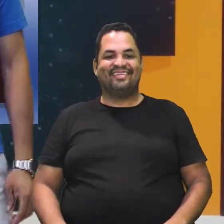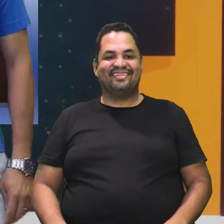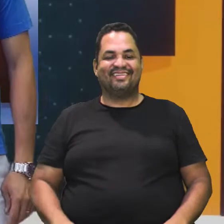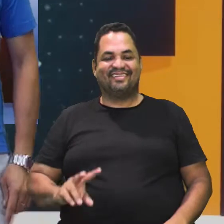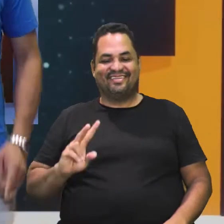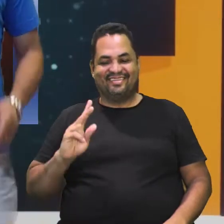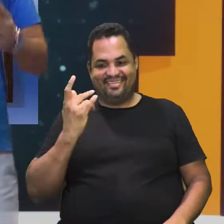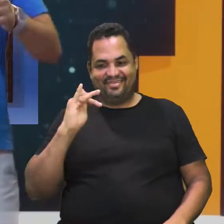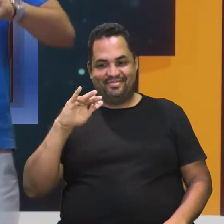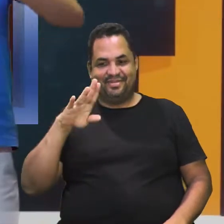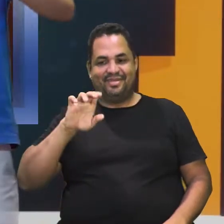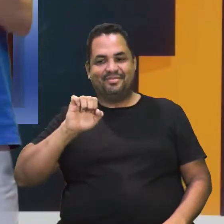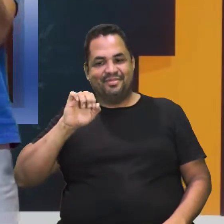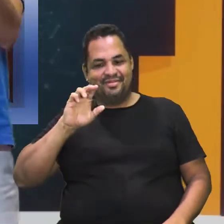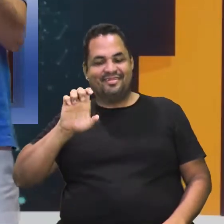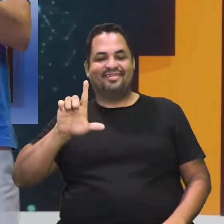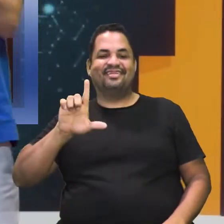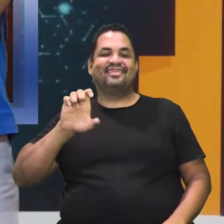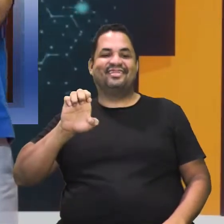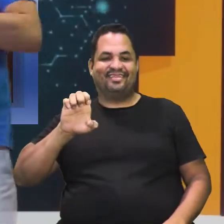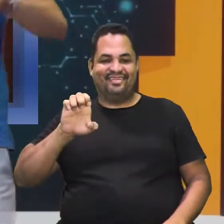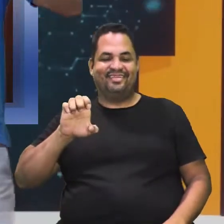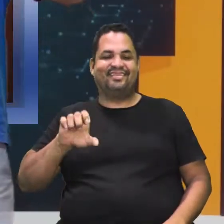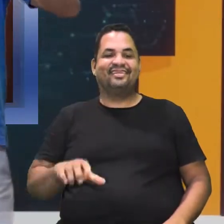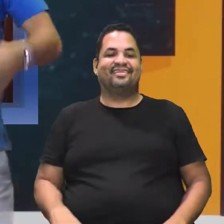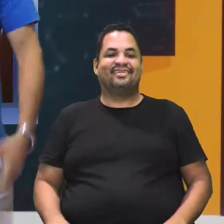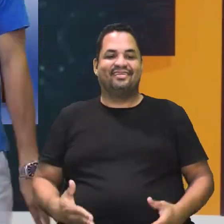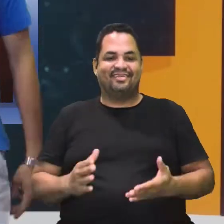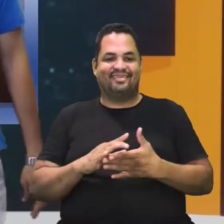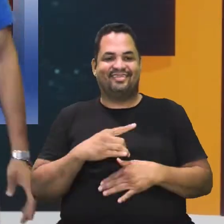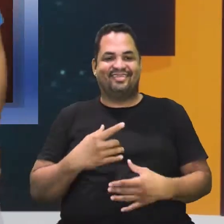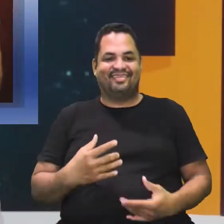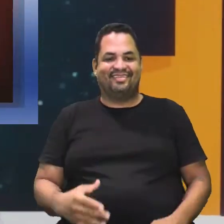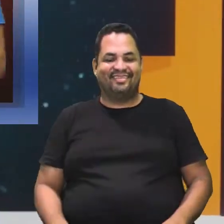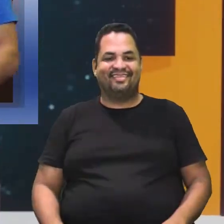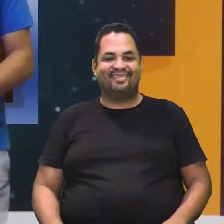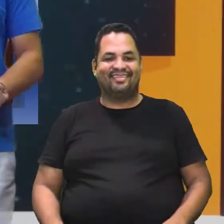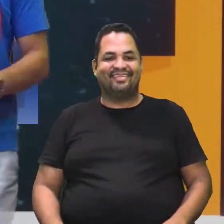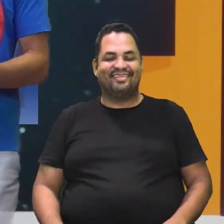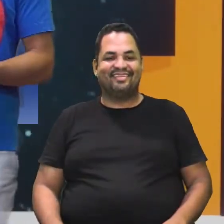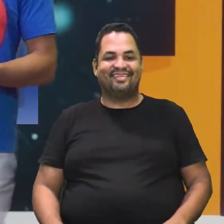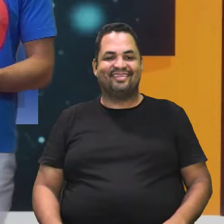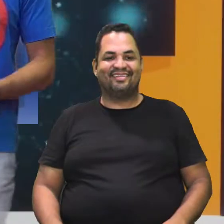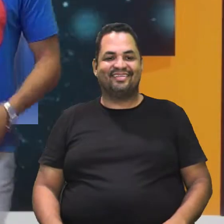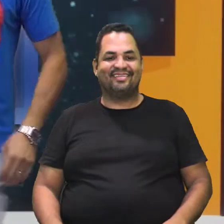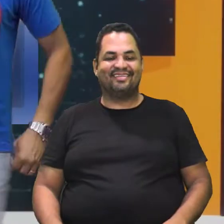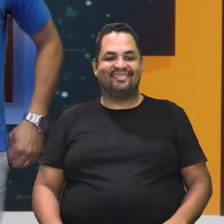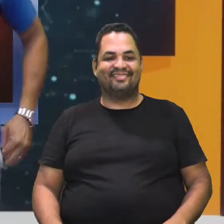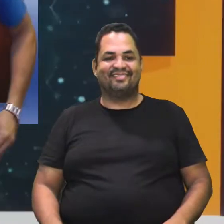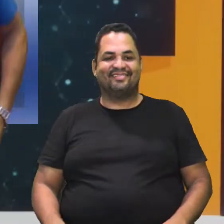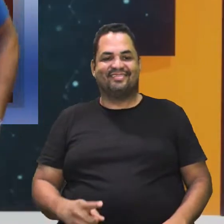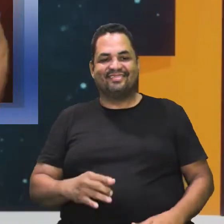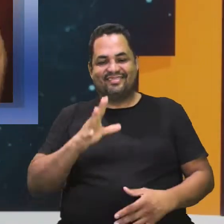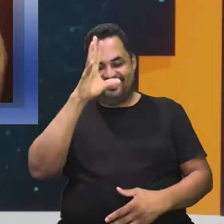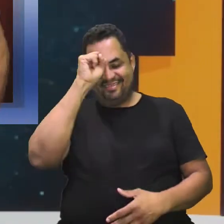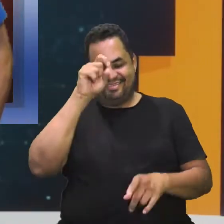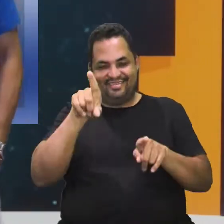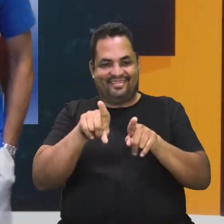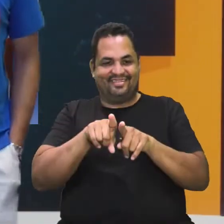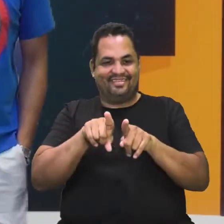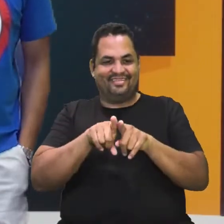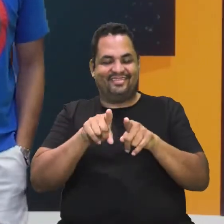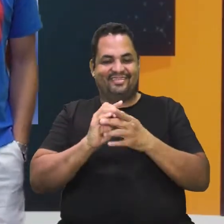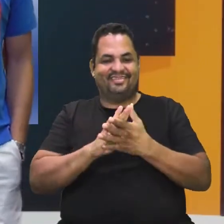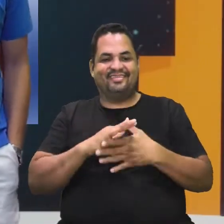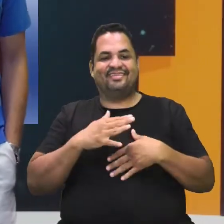a hipérbole, ainda não, né? Então o nosso intérprete digita. Ah, que interessante, né? Aqui estamos aprendendo também